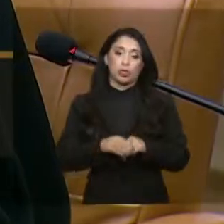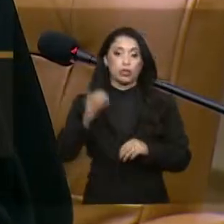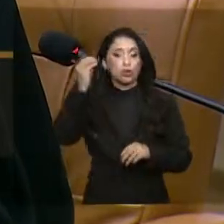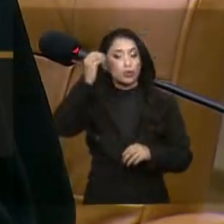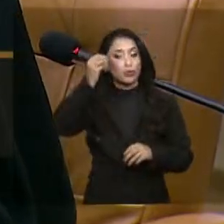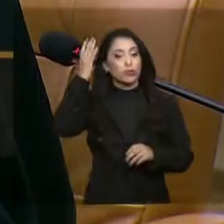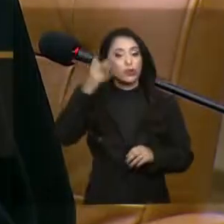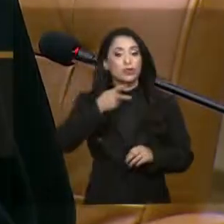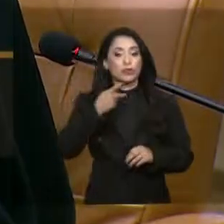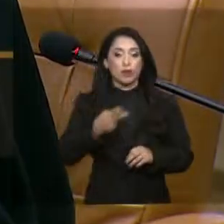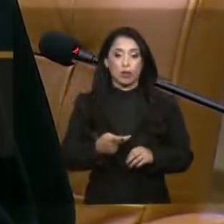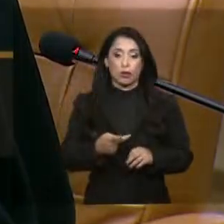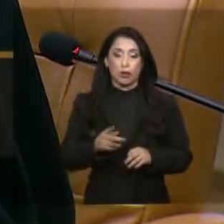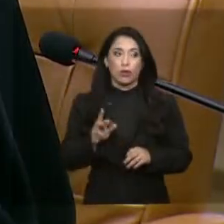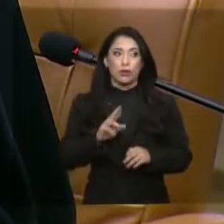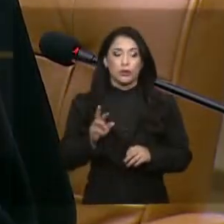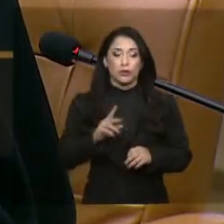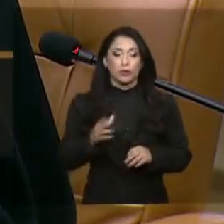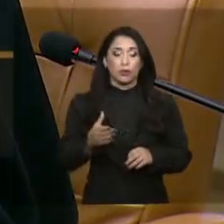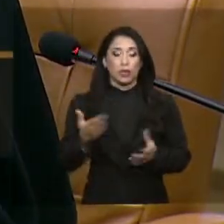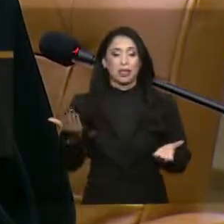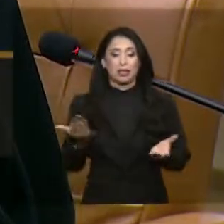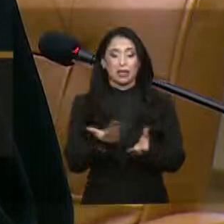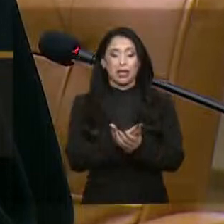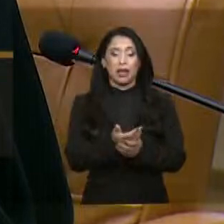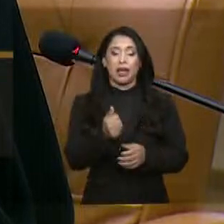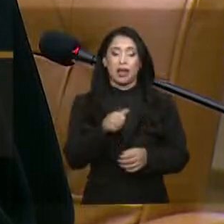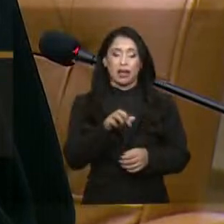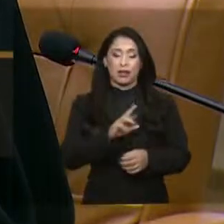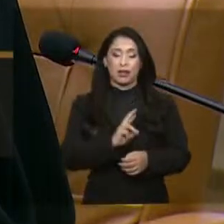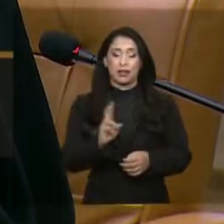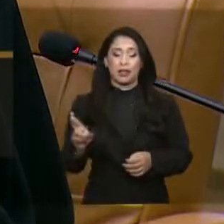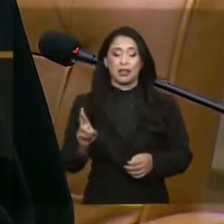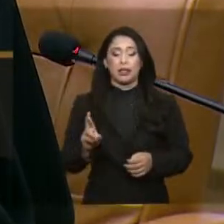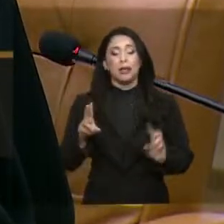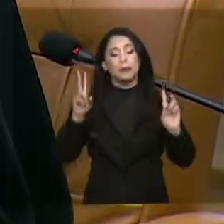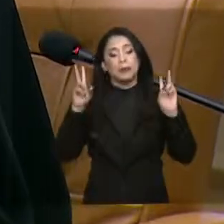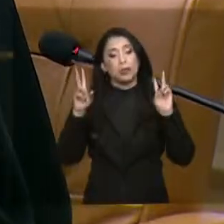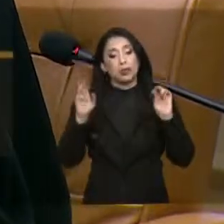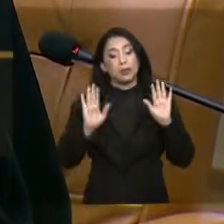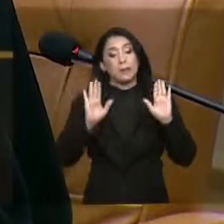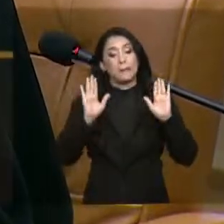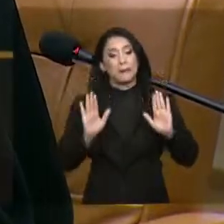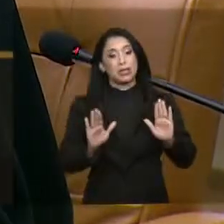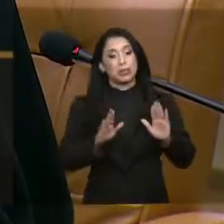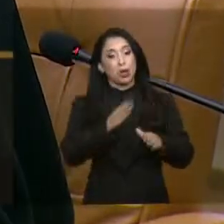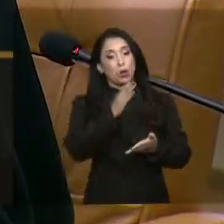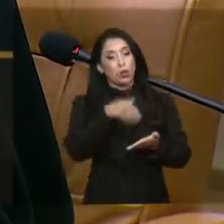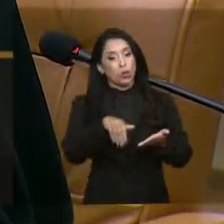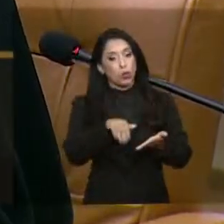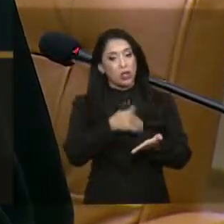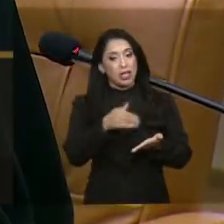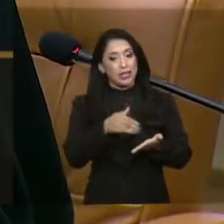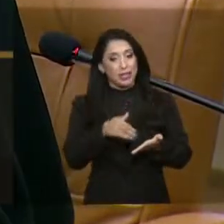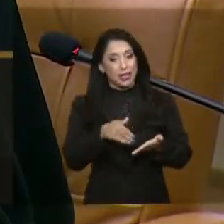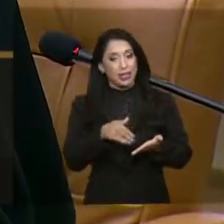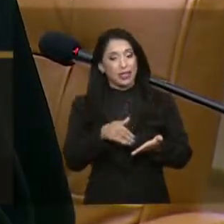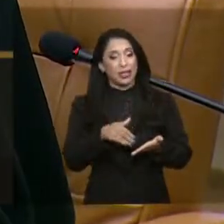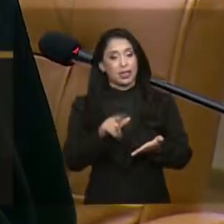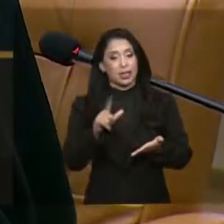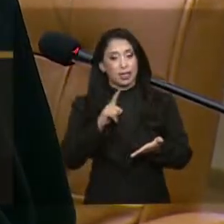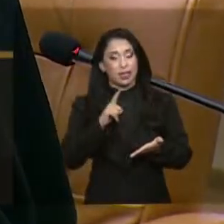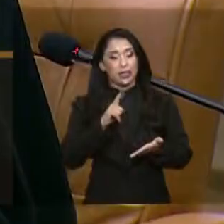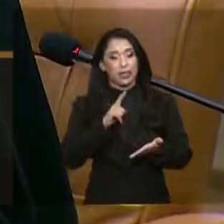aqui não é o cabimento da ação rescisória pelo mérito, mas sim é por uma nulidade em virtude